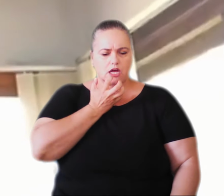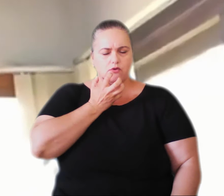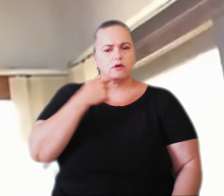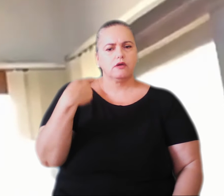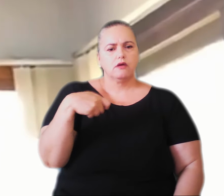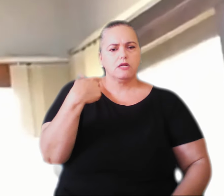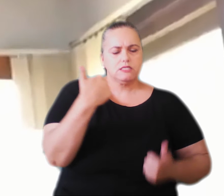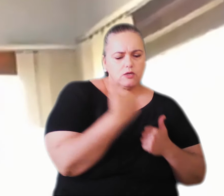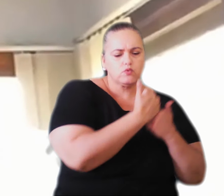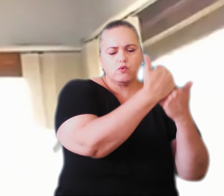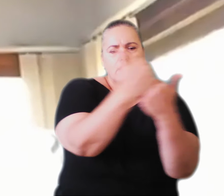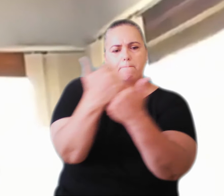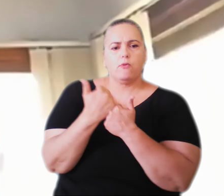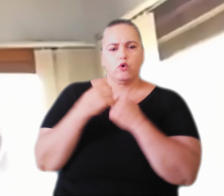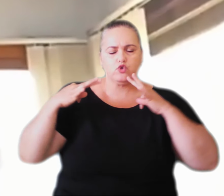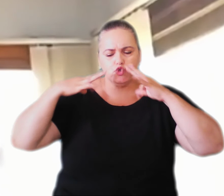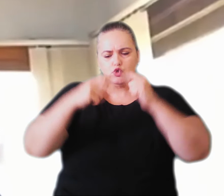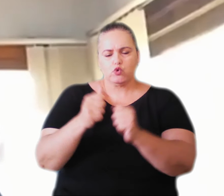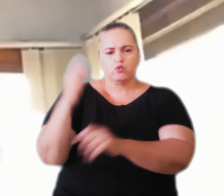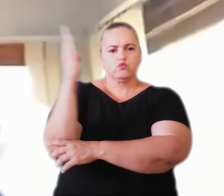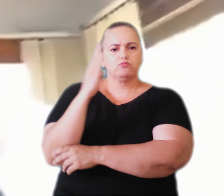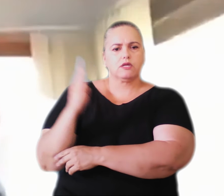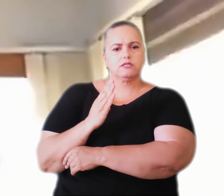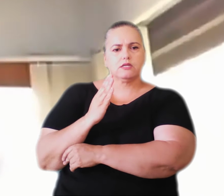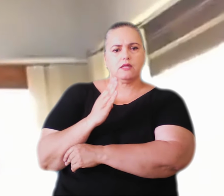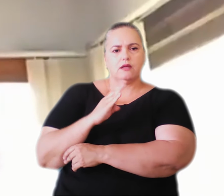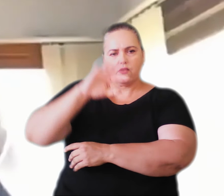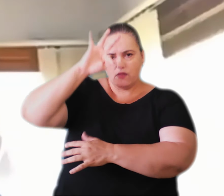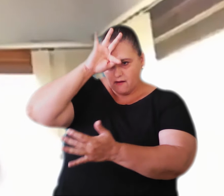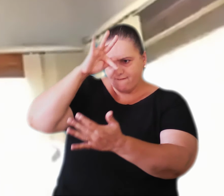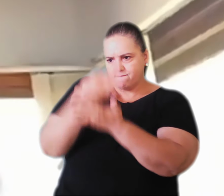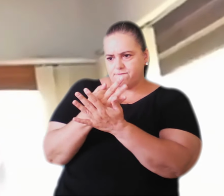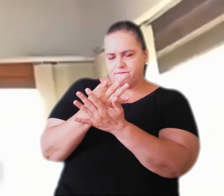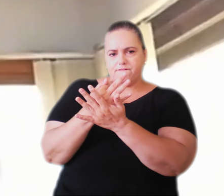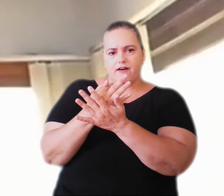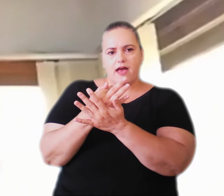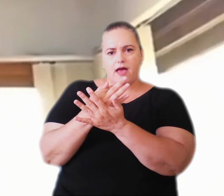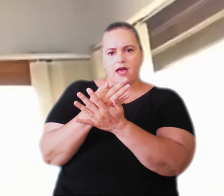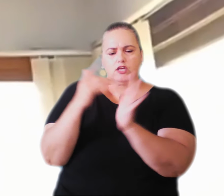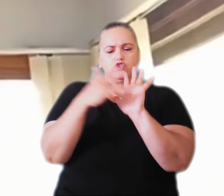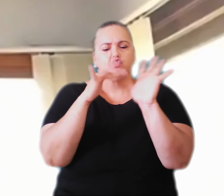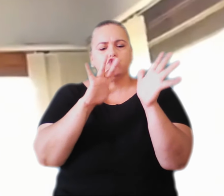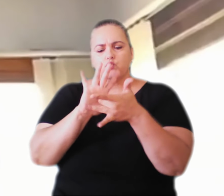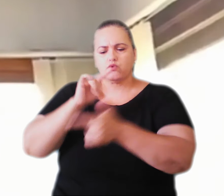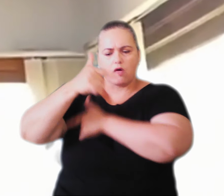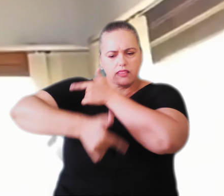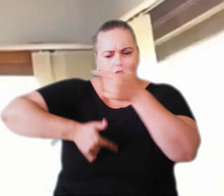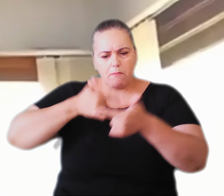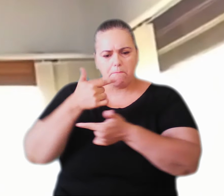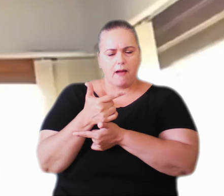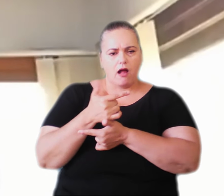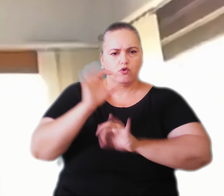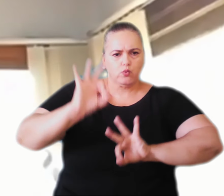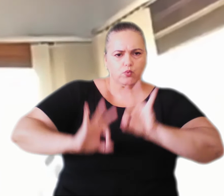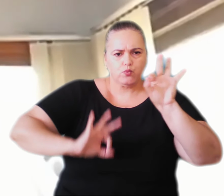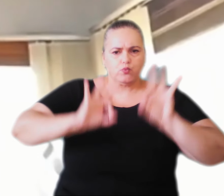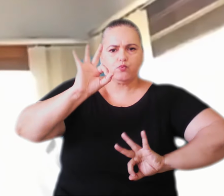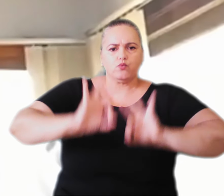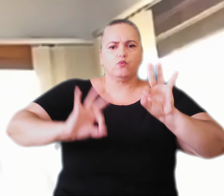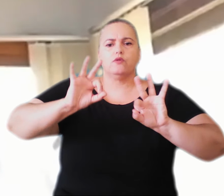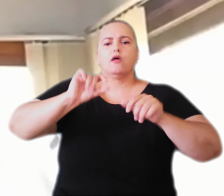probo, e que precisa do apoio dos brasileiros que têm fé em Cristo, que têm fé no trabalho, que têm fé